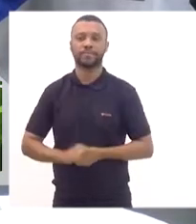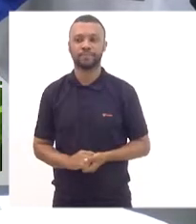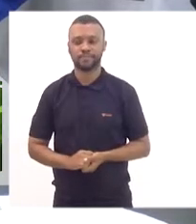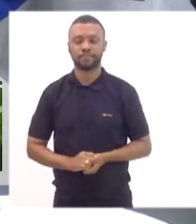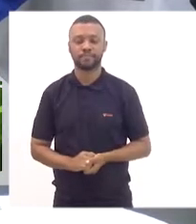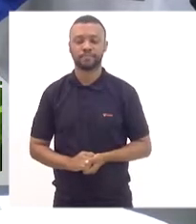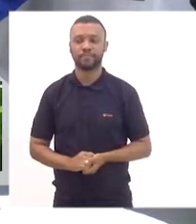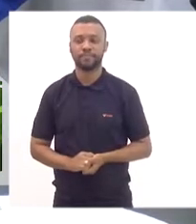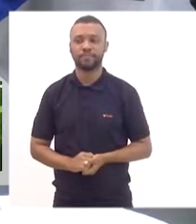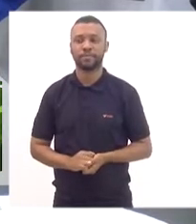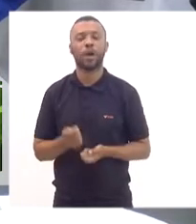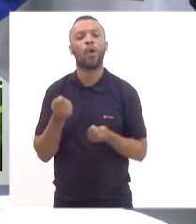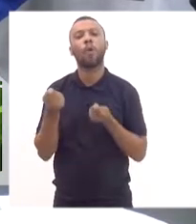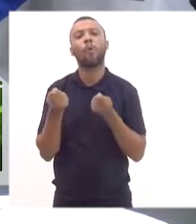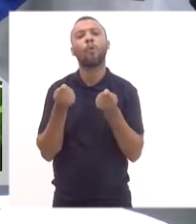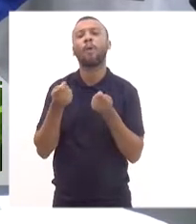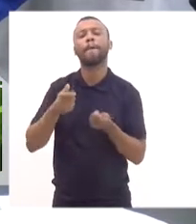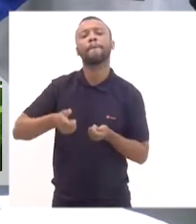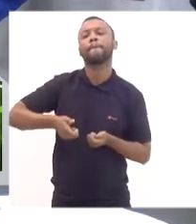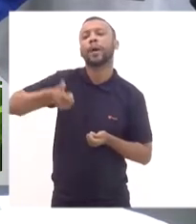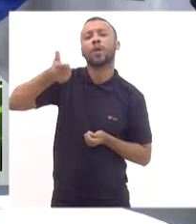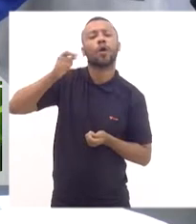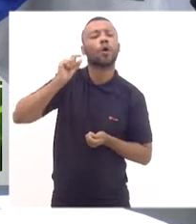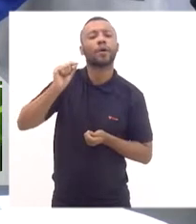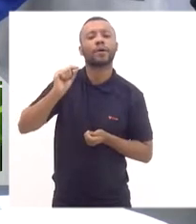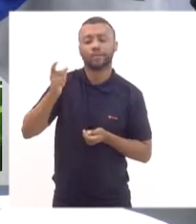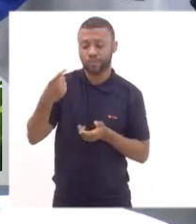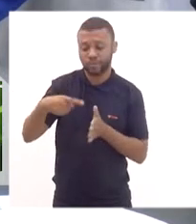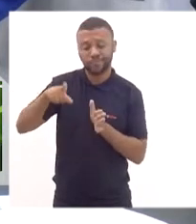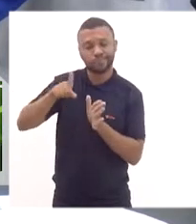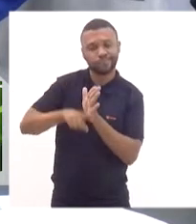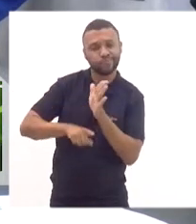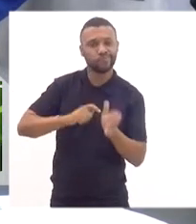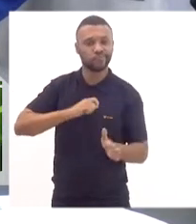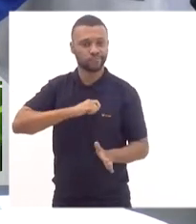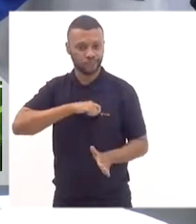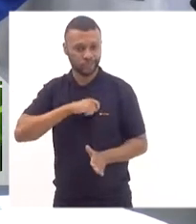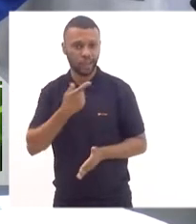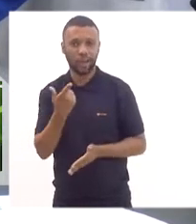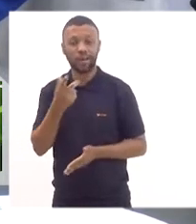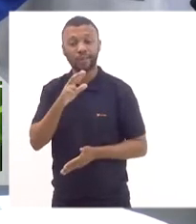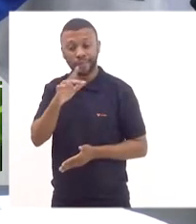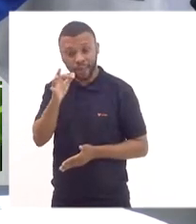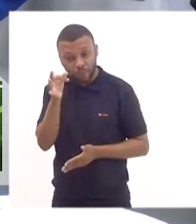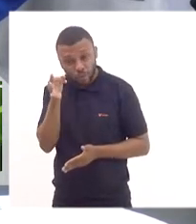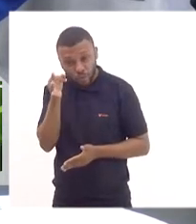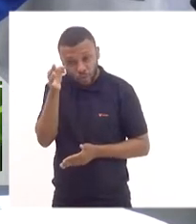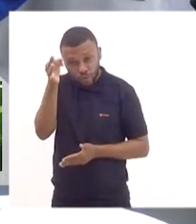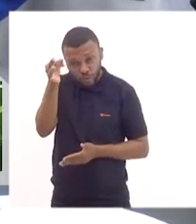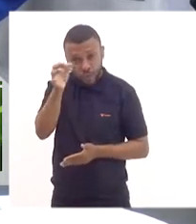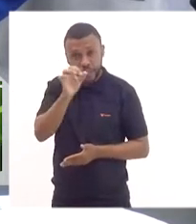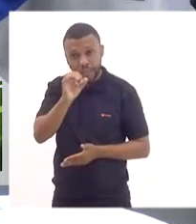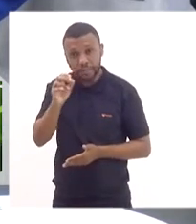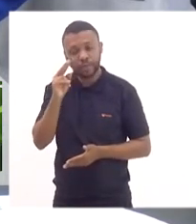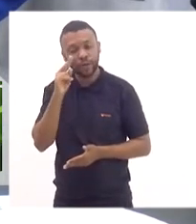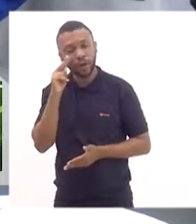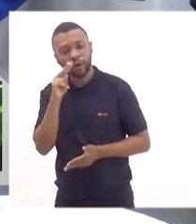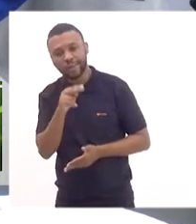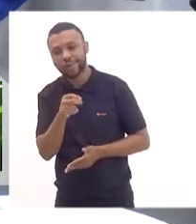Que o melhor controle do incentivo fiscal será o dia que ele for